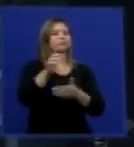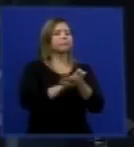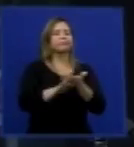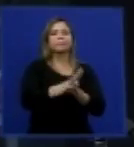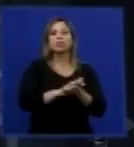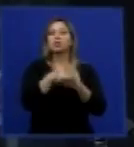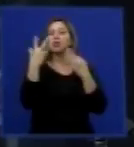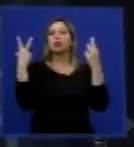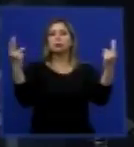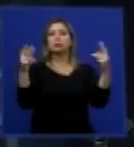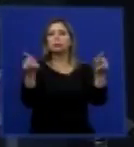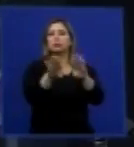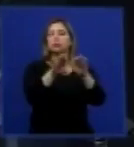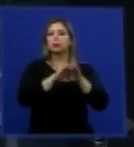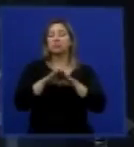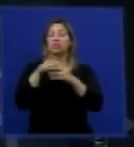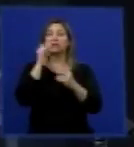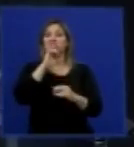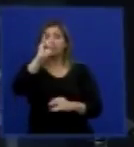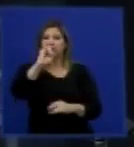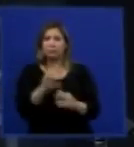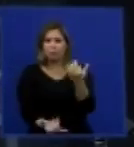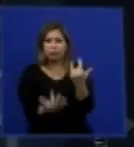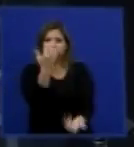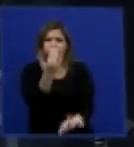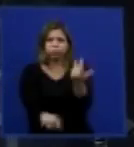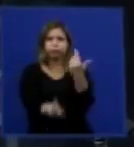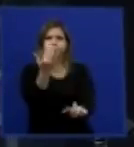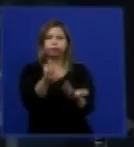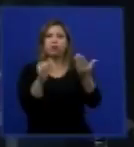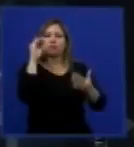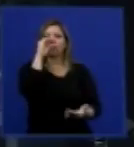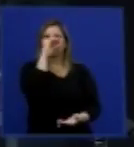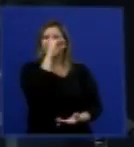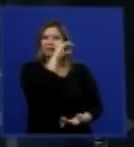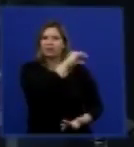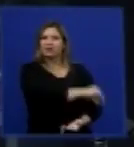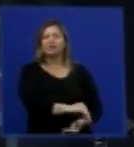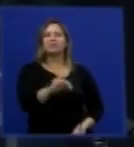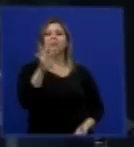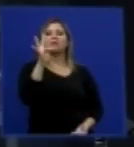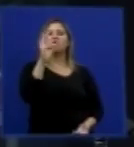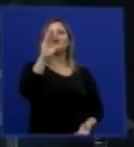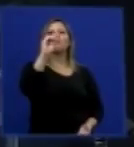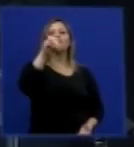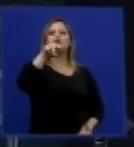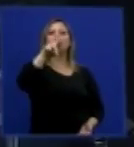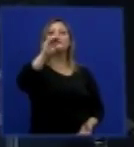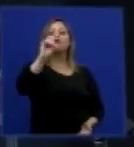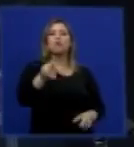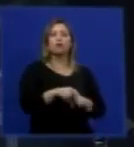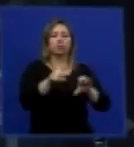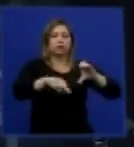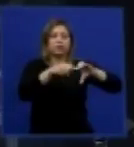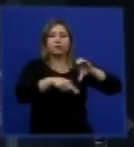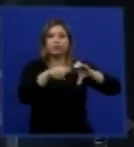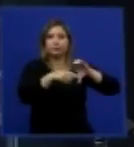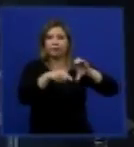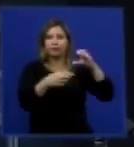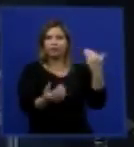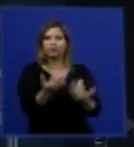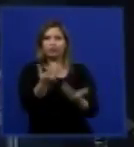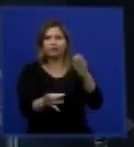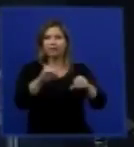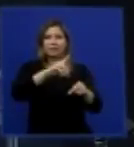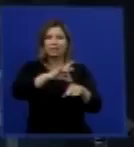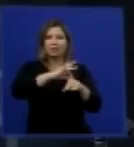seão seus fornos de de de de cimento ficassem parados se nós não queimá pneus se eles fossem utilizado